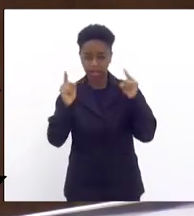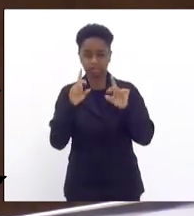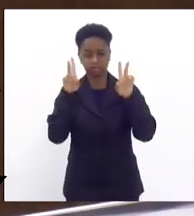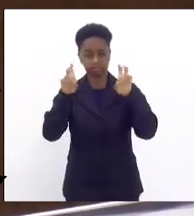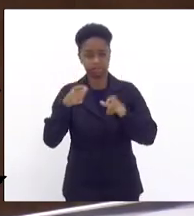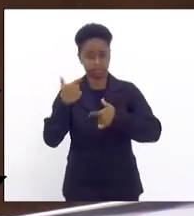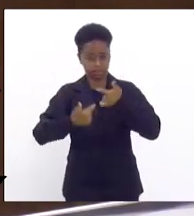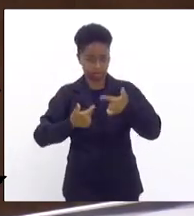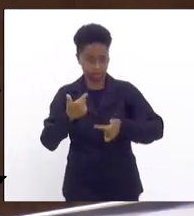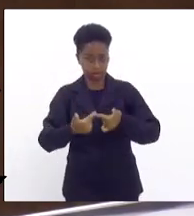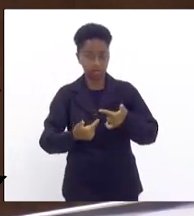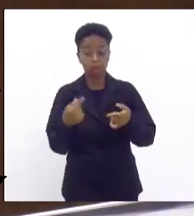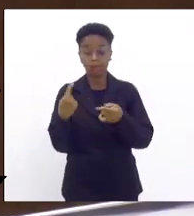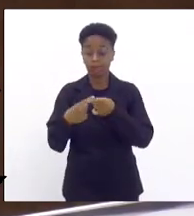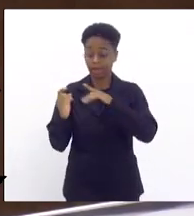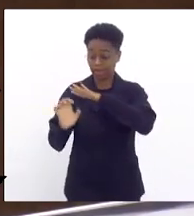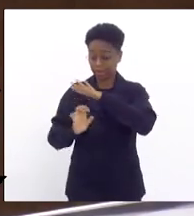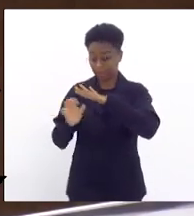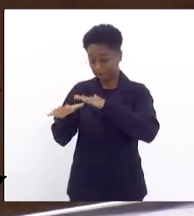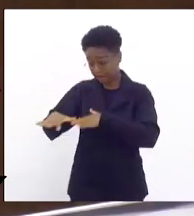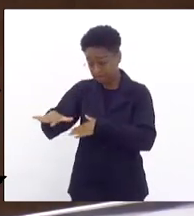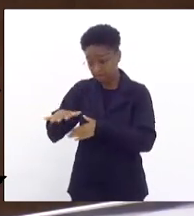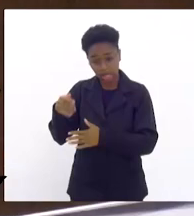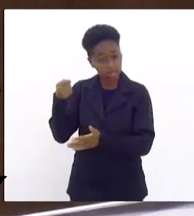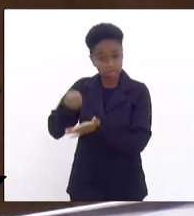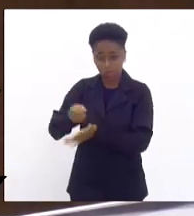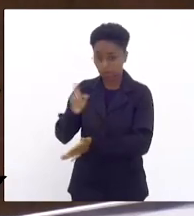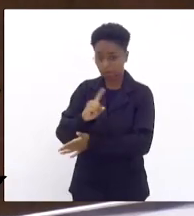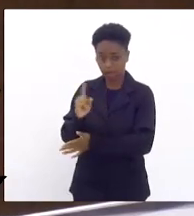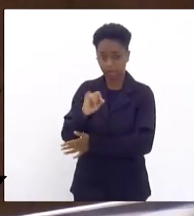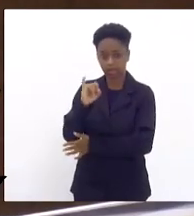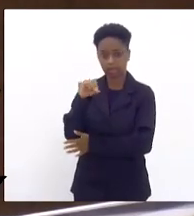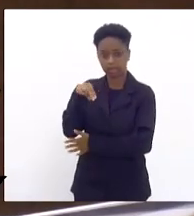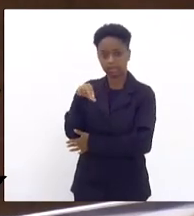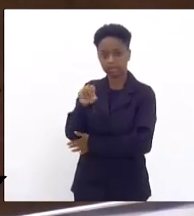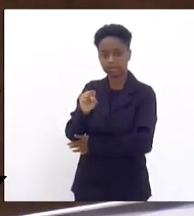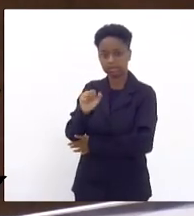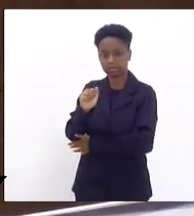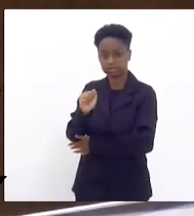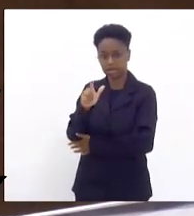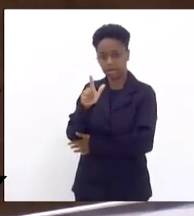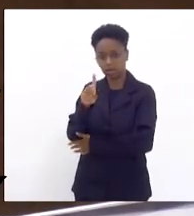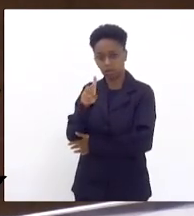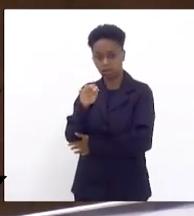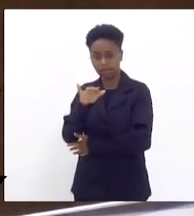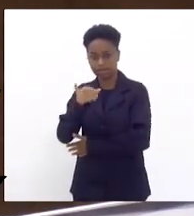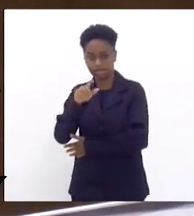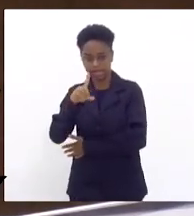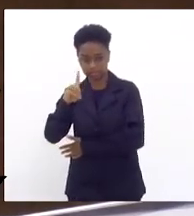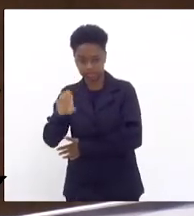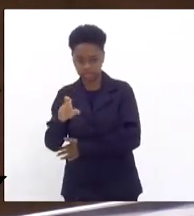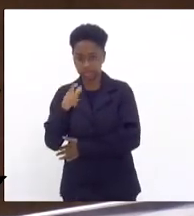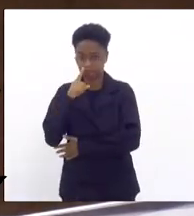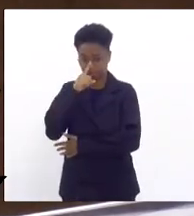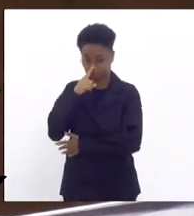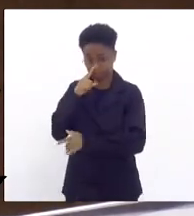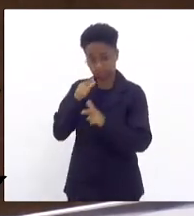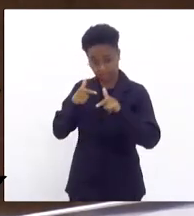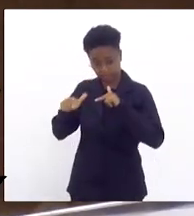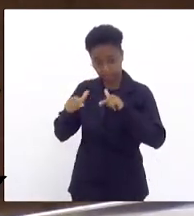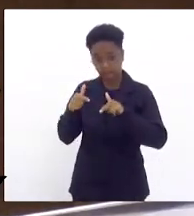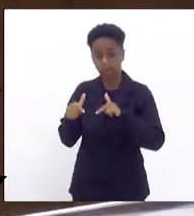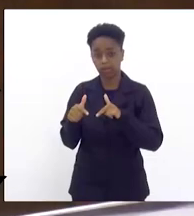trabalhistas. Essas empresas não pagam insalubridade, é tripla função, o peão